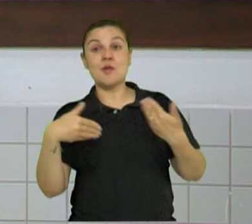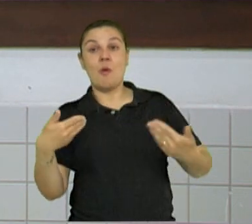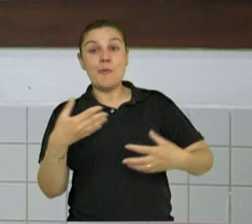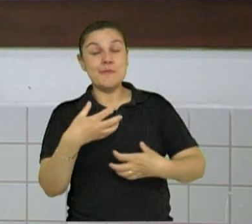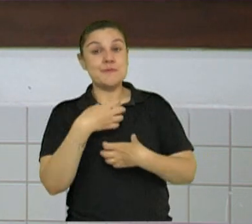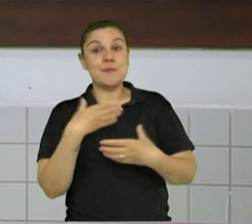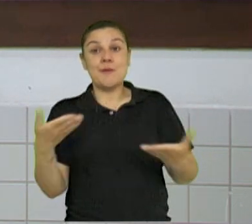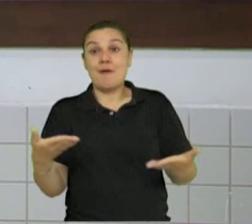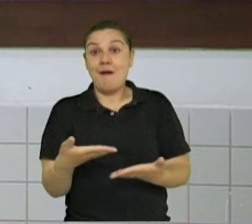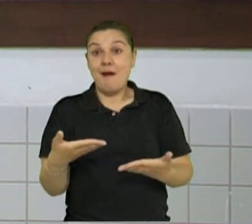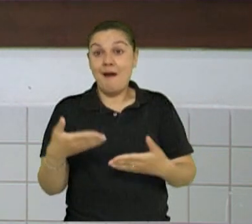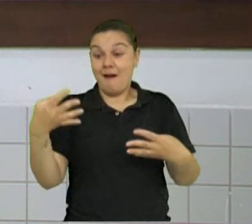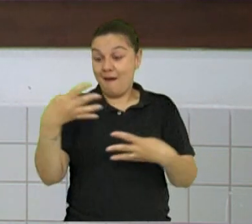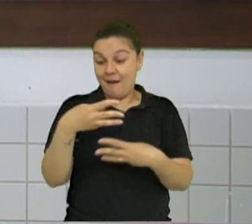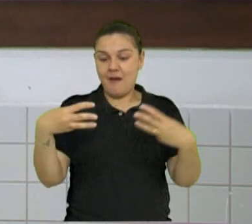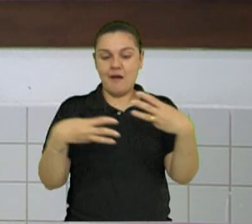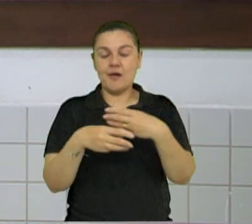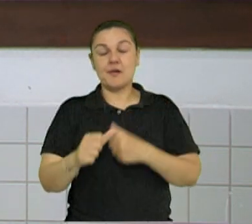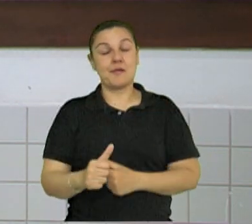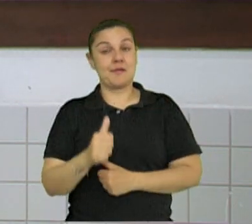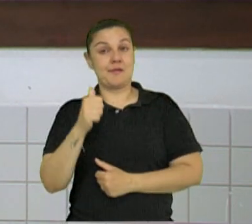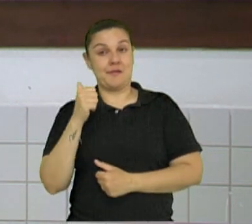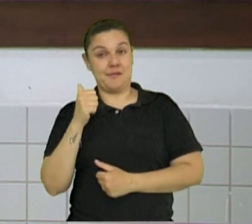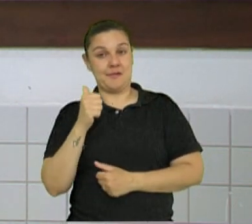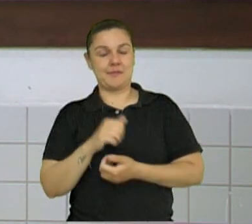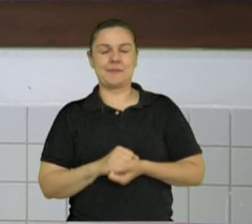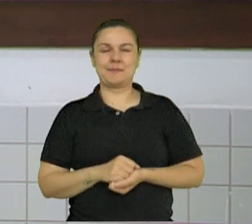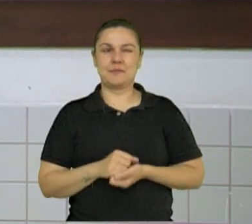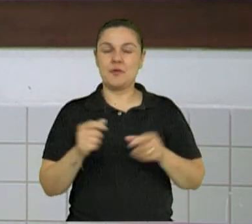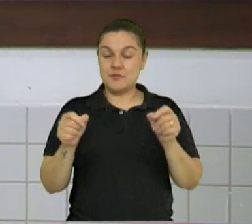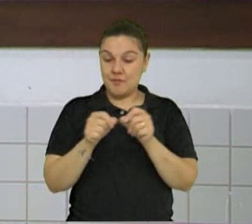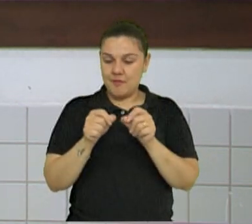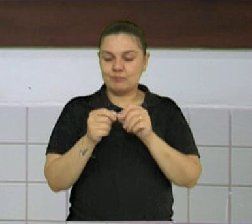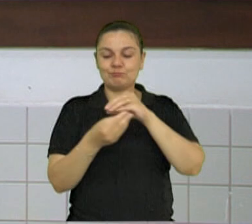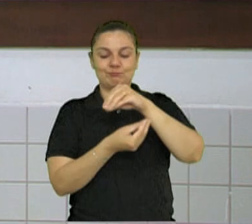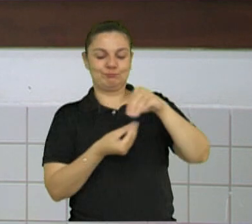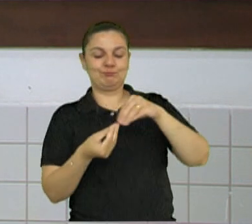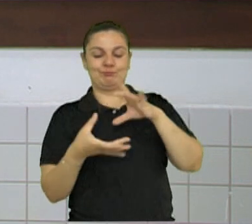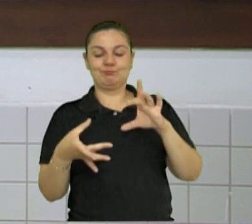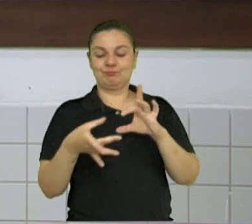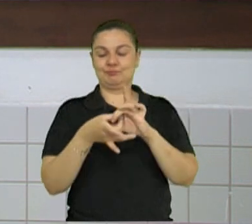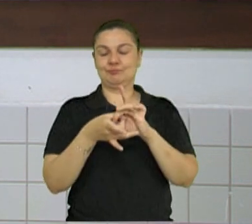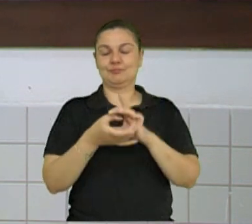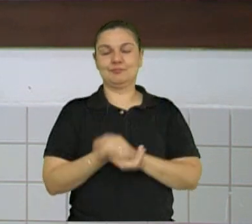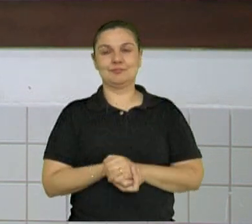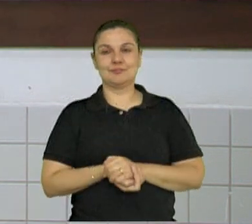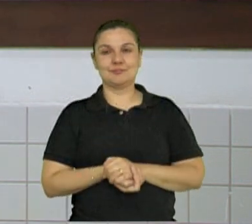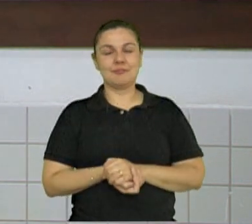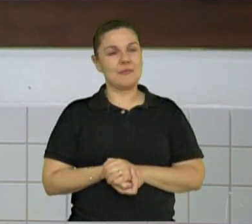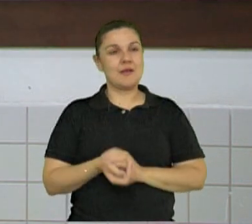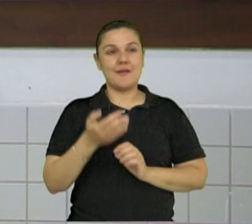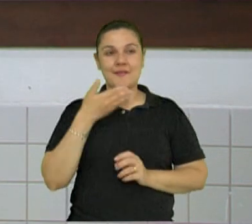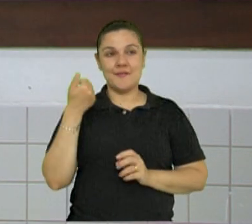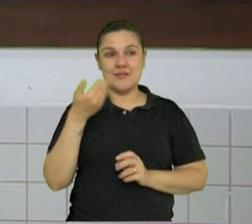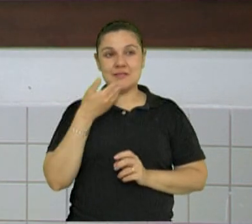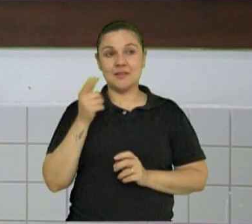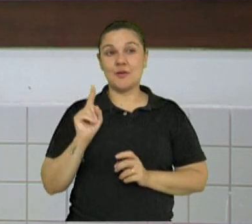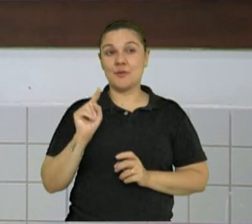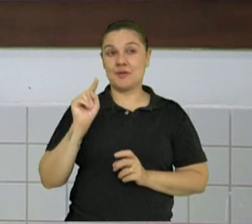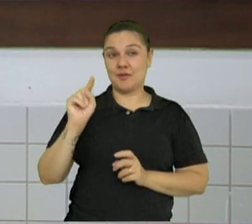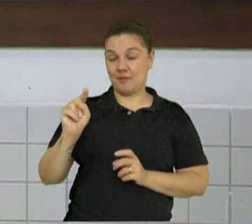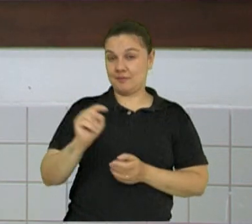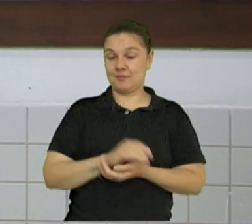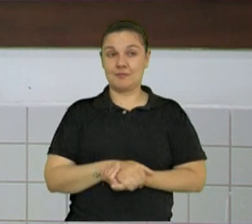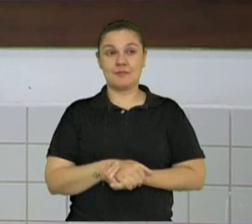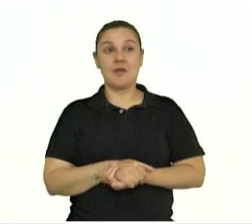que o sujeito lírico está passando nesse segundo soneto? Você vai fazer essa comparação. Só para facilitar ainda mais para